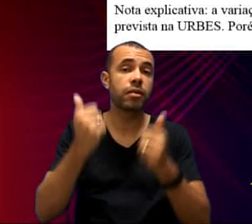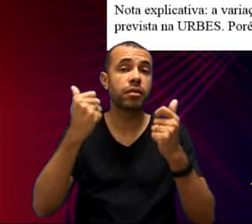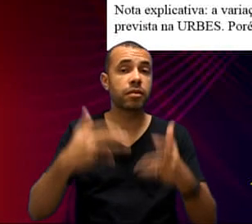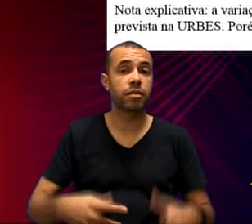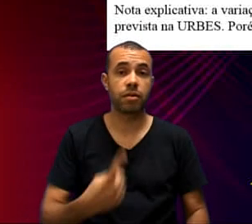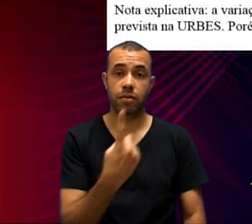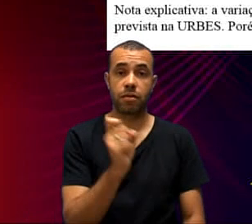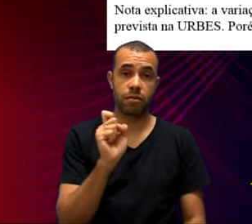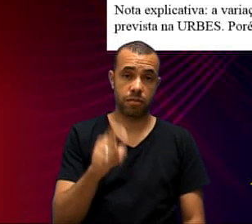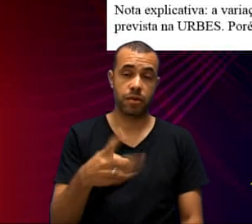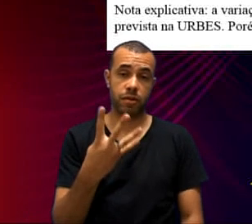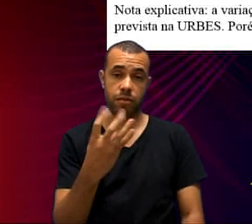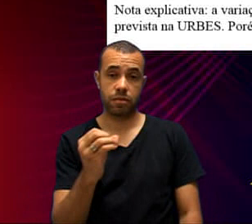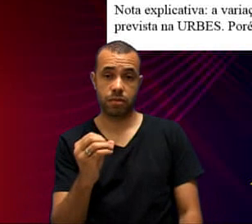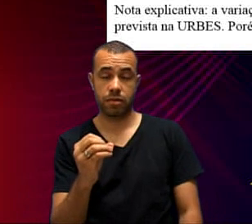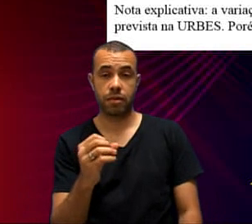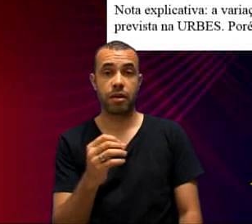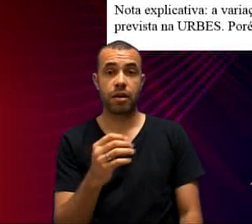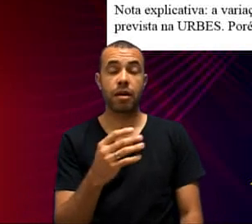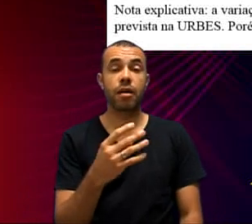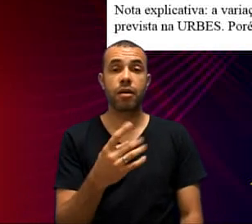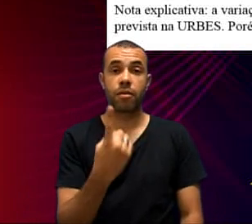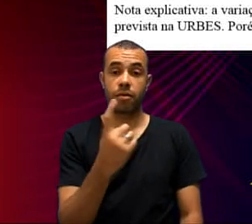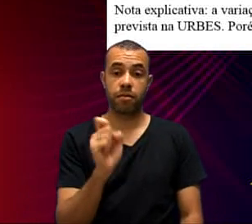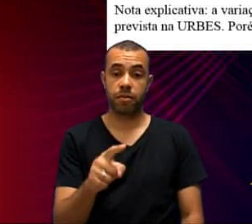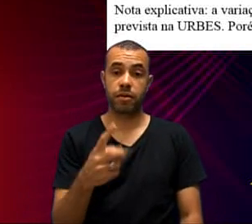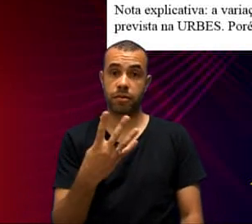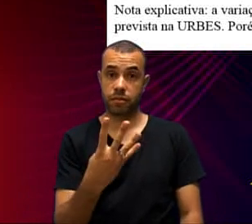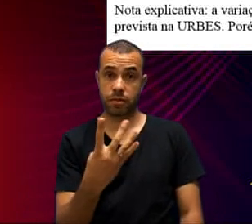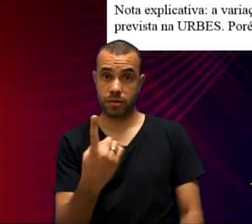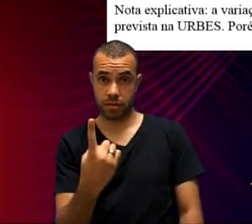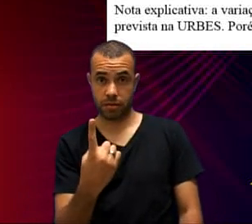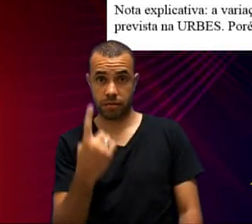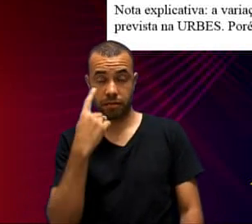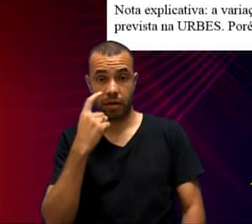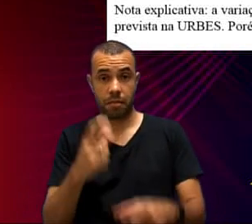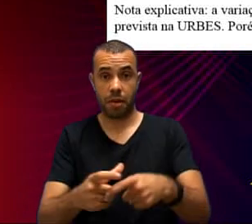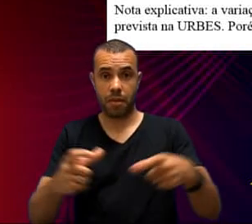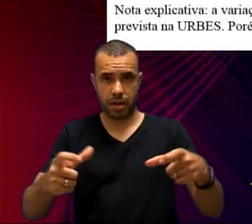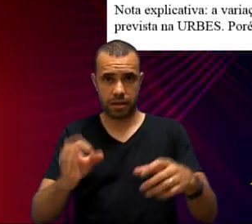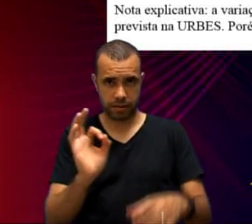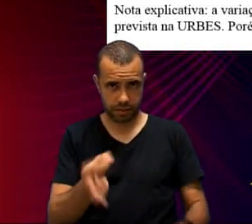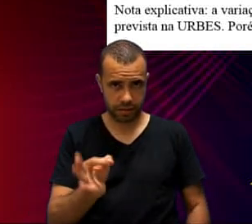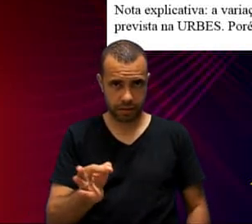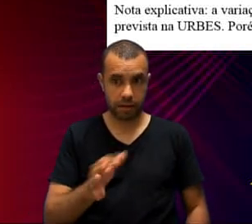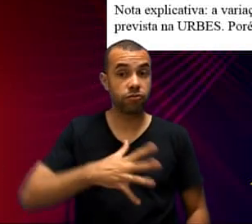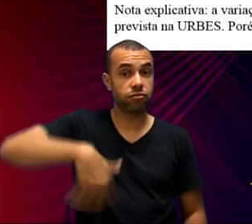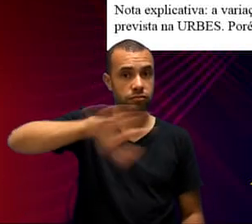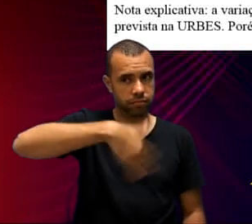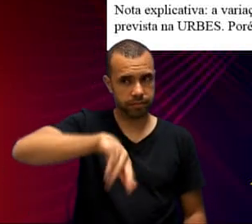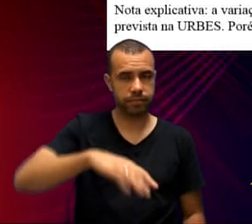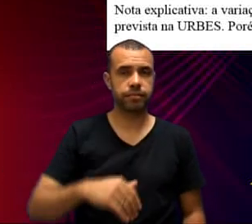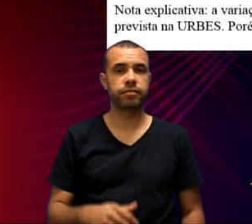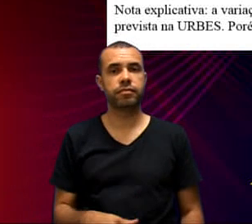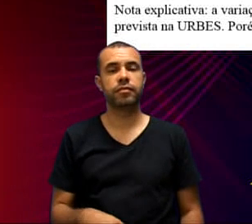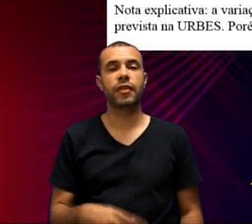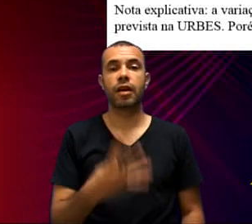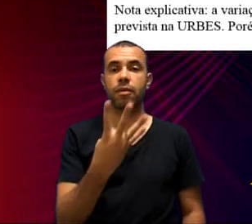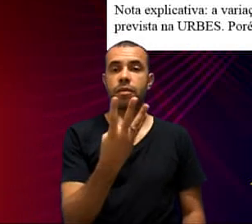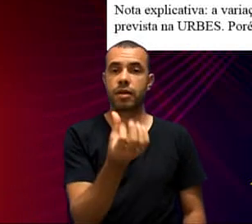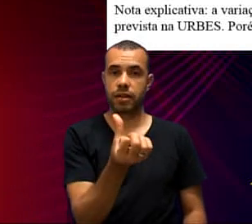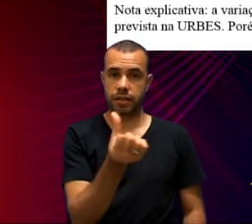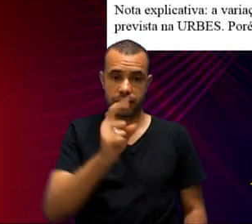é 1,41 de projeção de crescimento, certo? No geral. E que dá 46